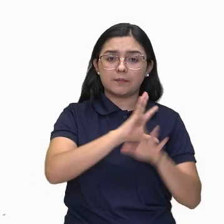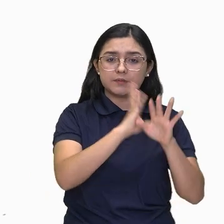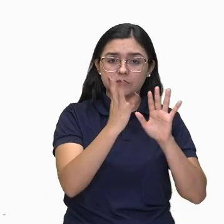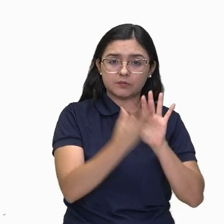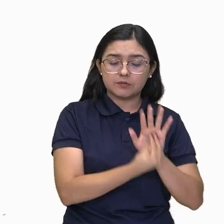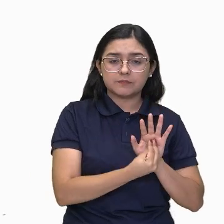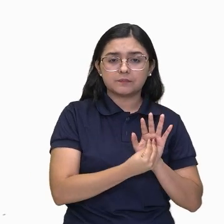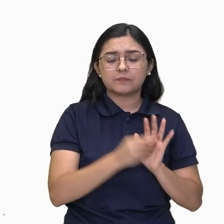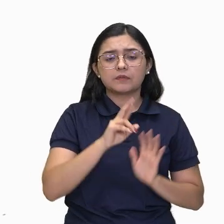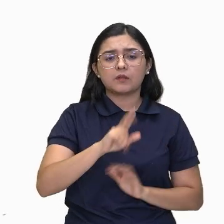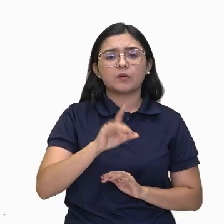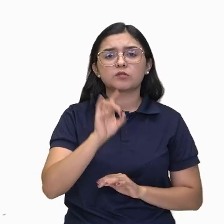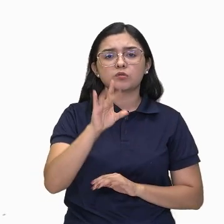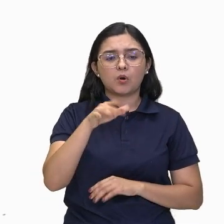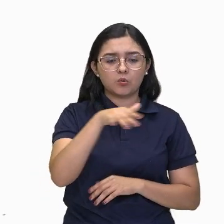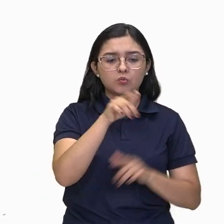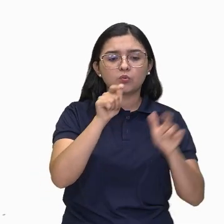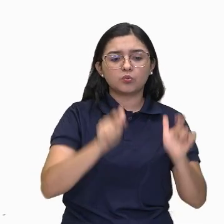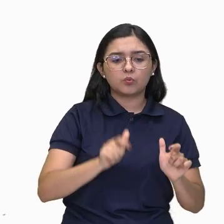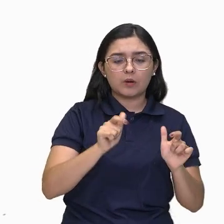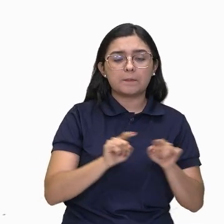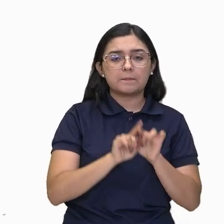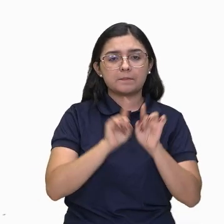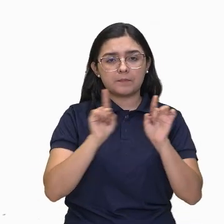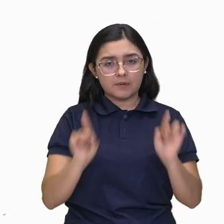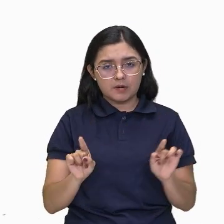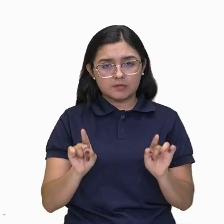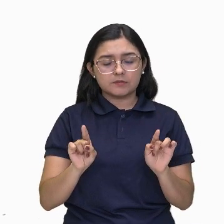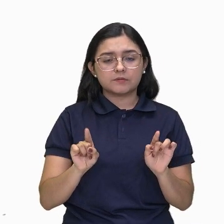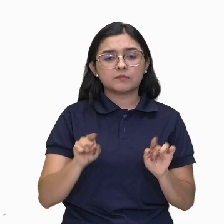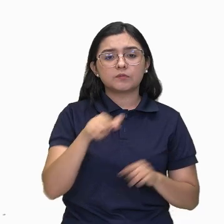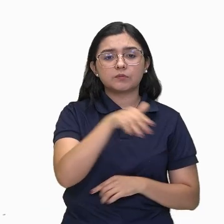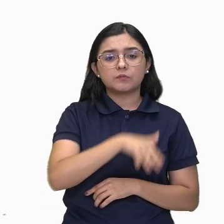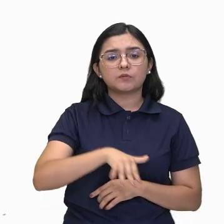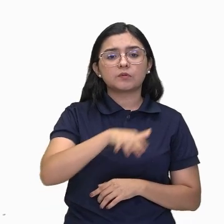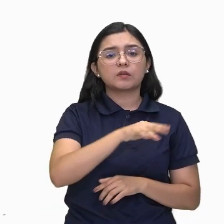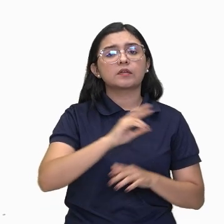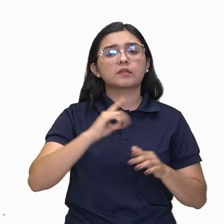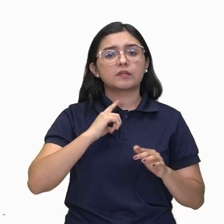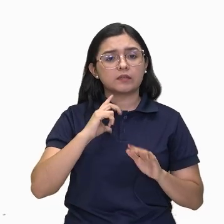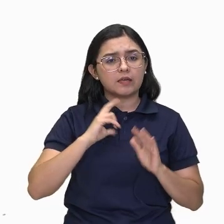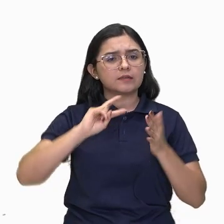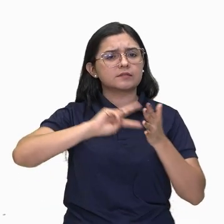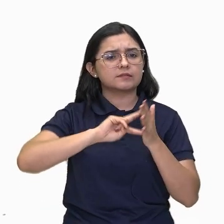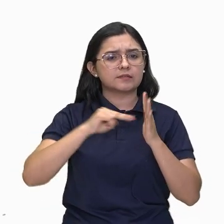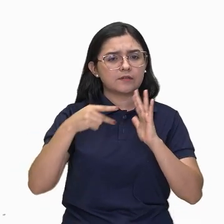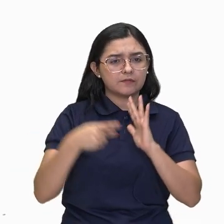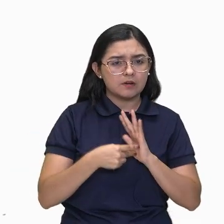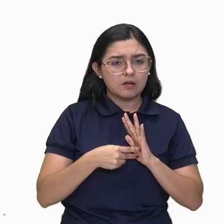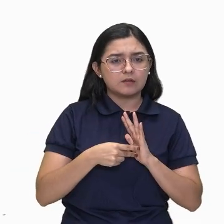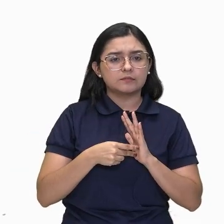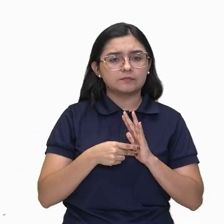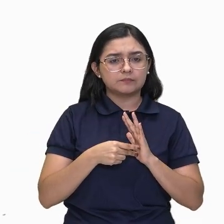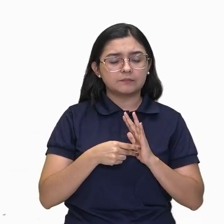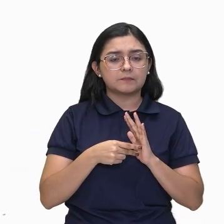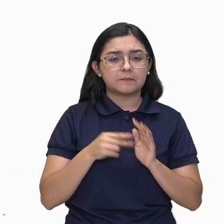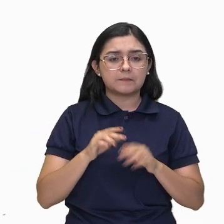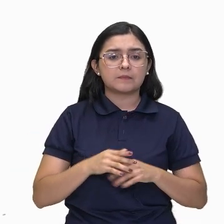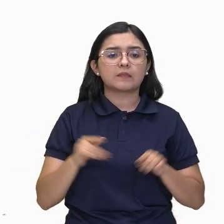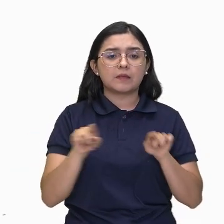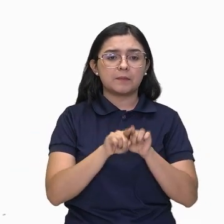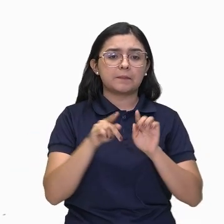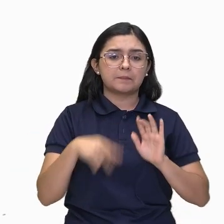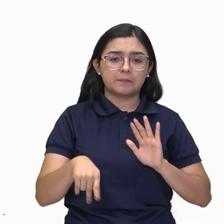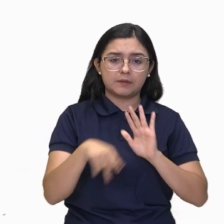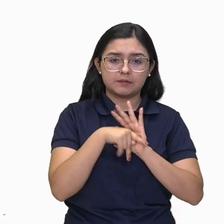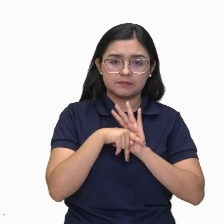um espaço físico, mas um espaço de significação e